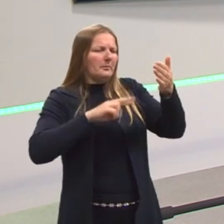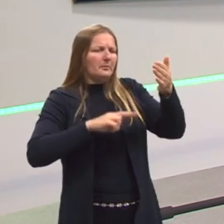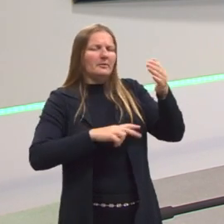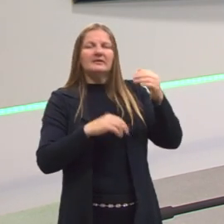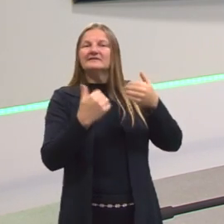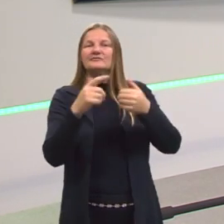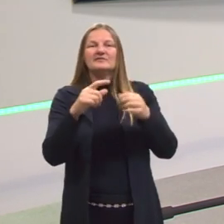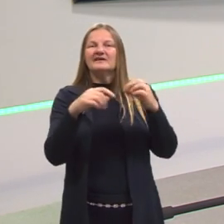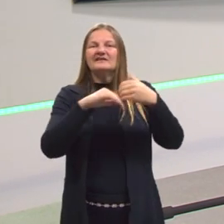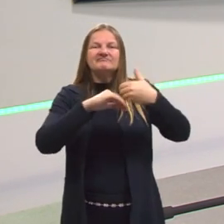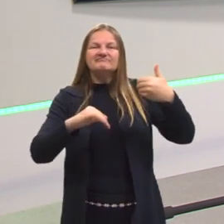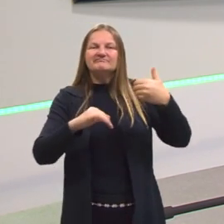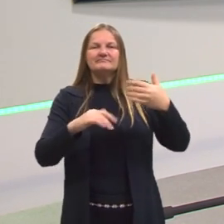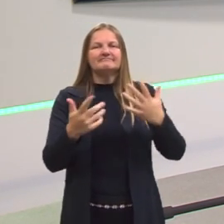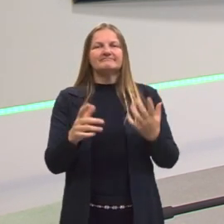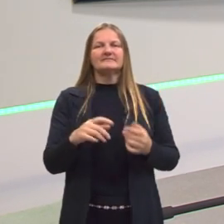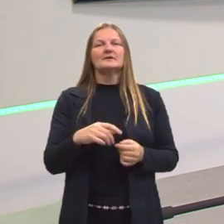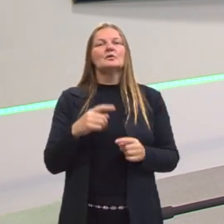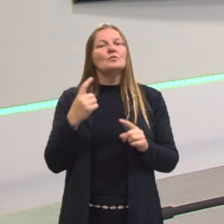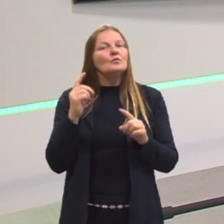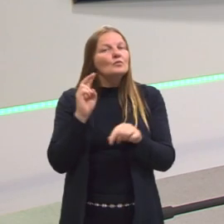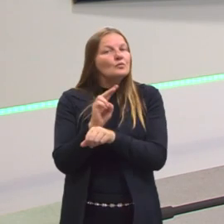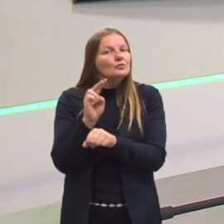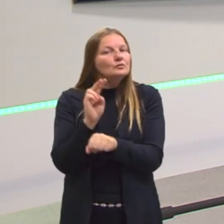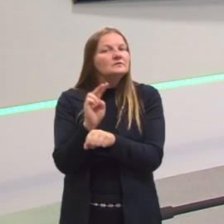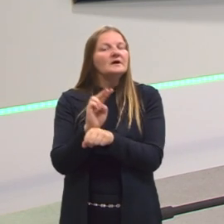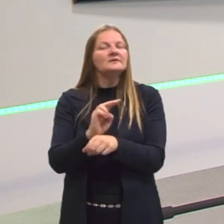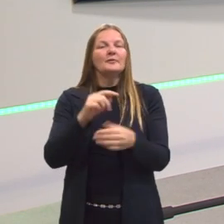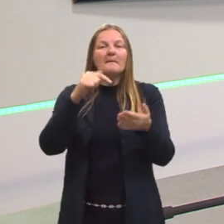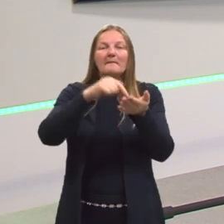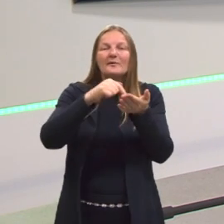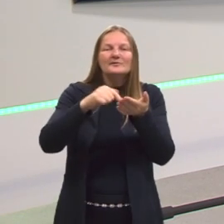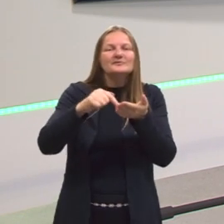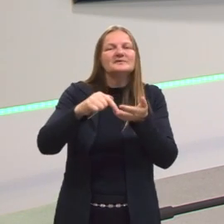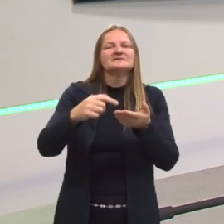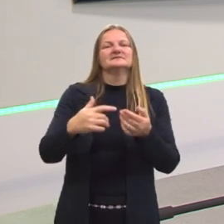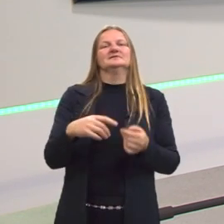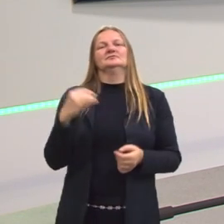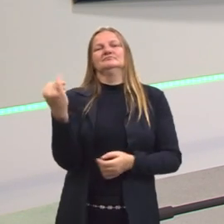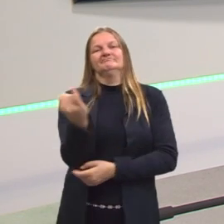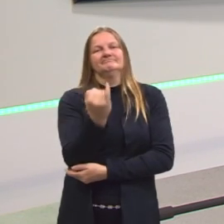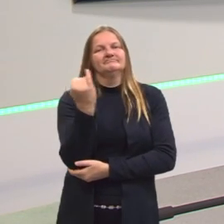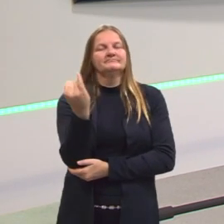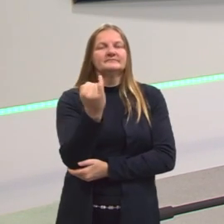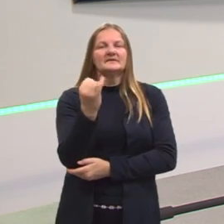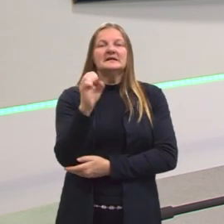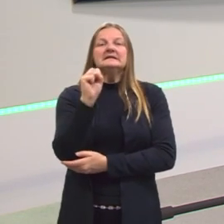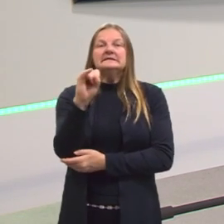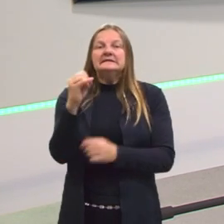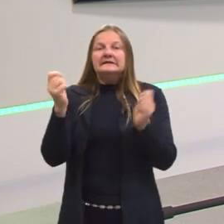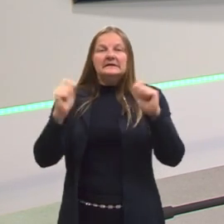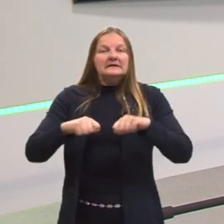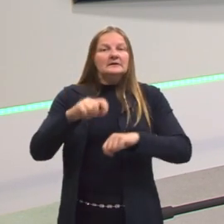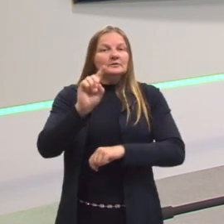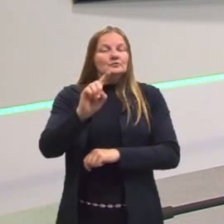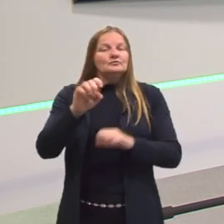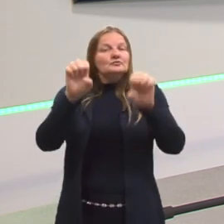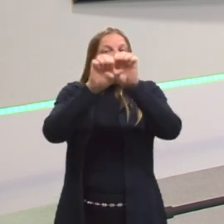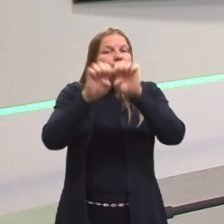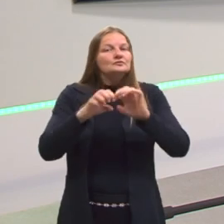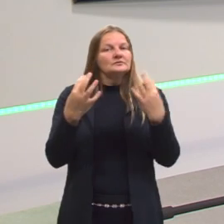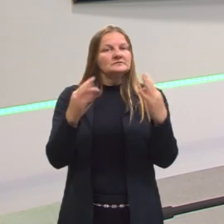período não coloca a pontuação adequada se a competência 1 tá falando sobre a estrutura